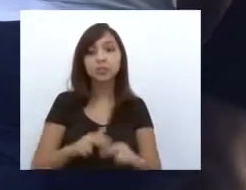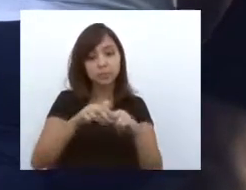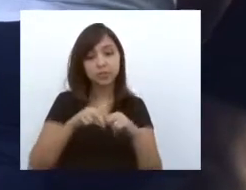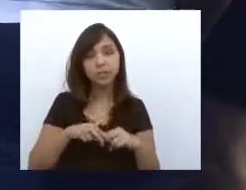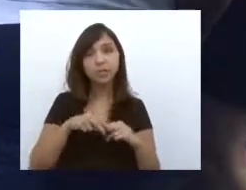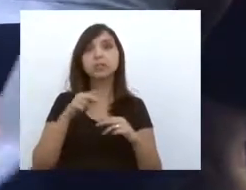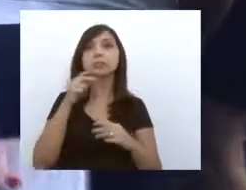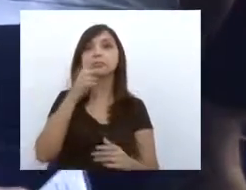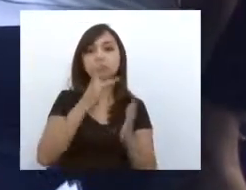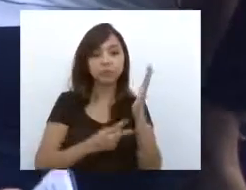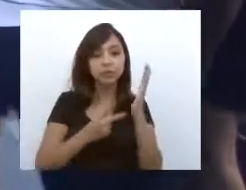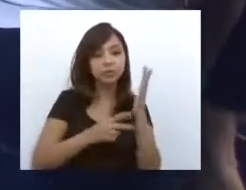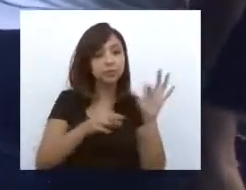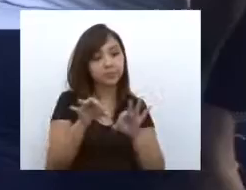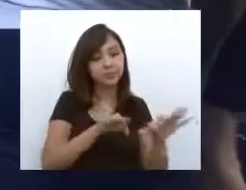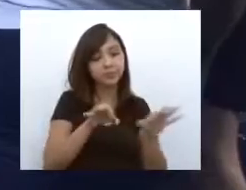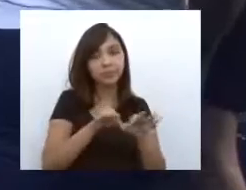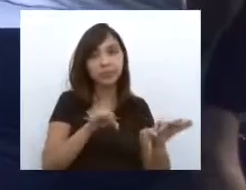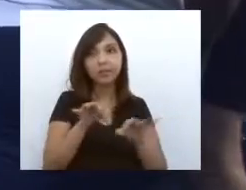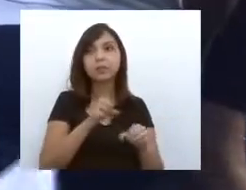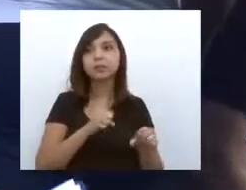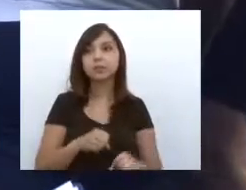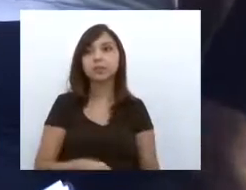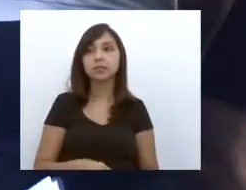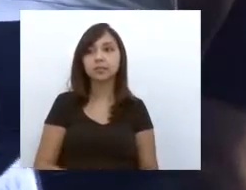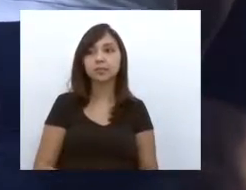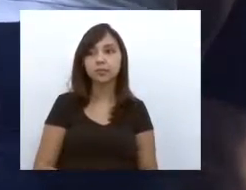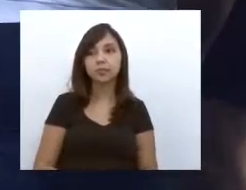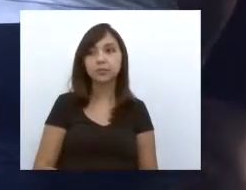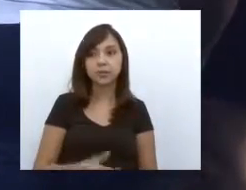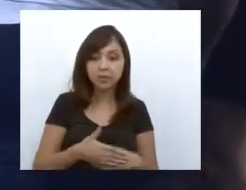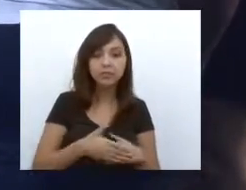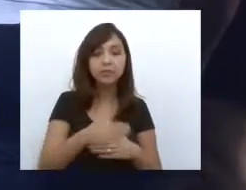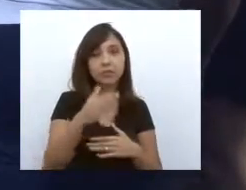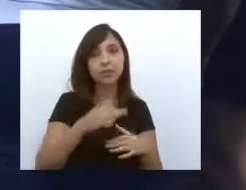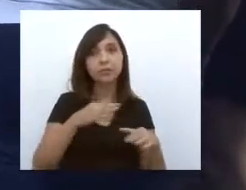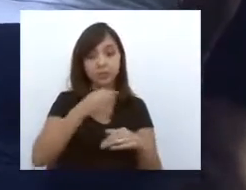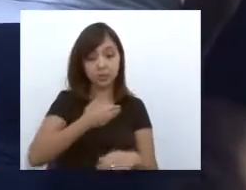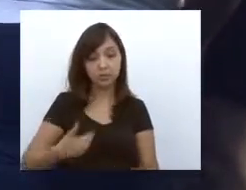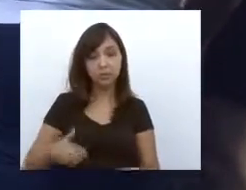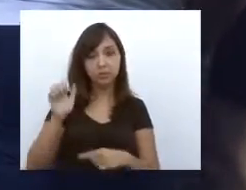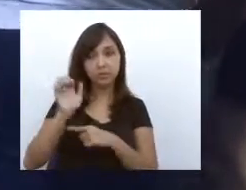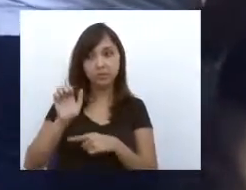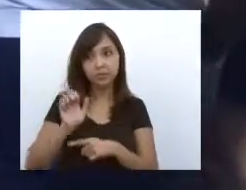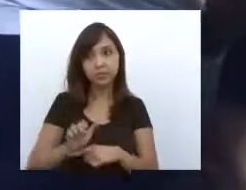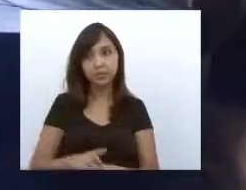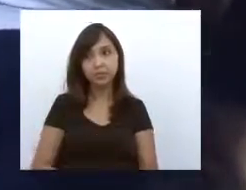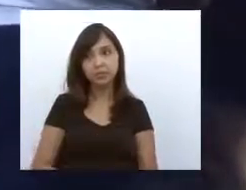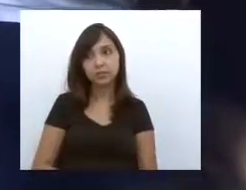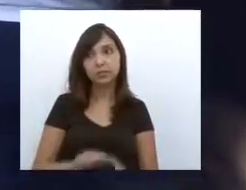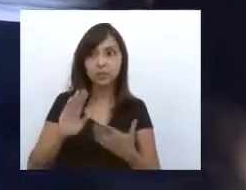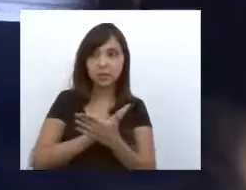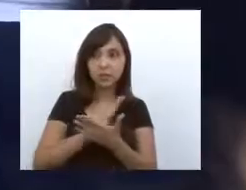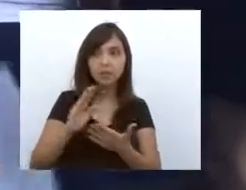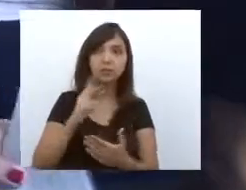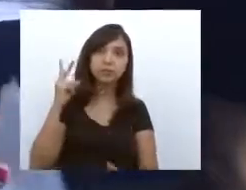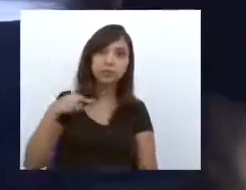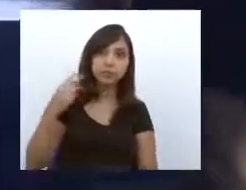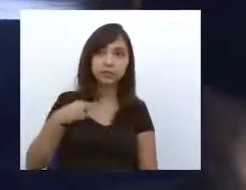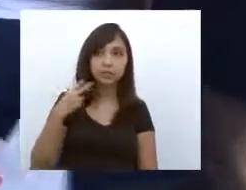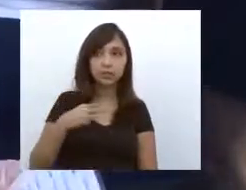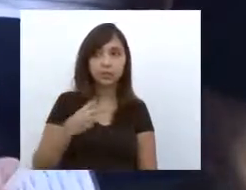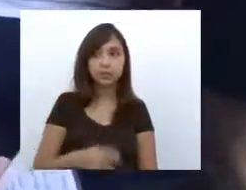de reestruturação que está sendo promovido pelo governo do estado. Alguns vereadores, a